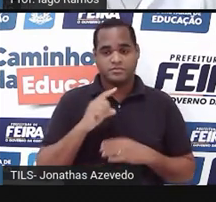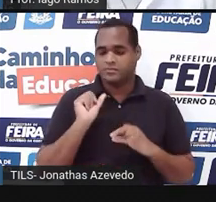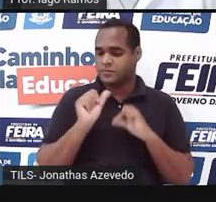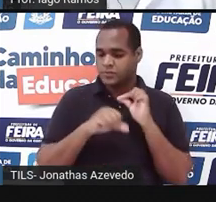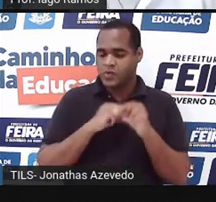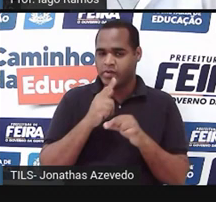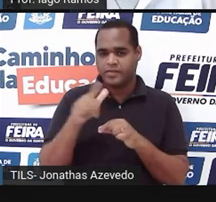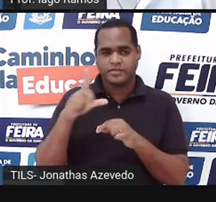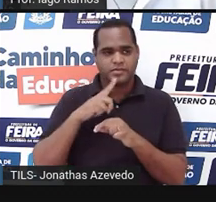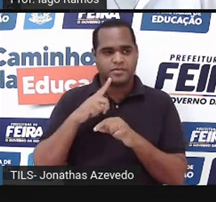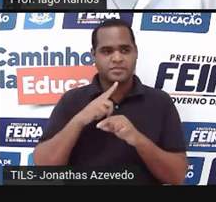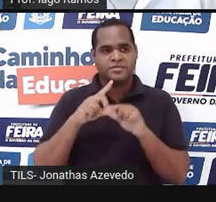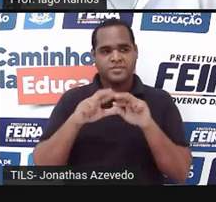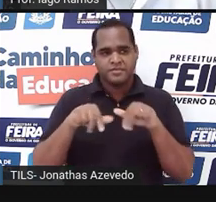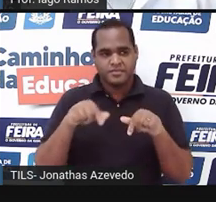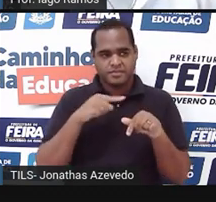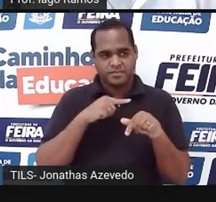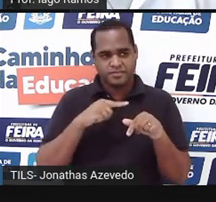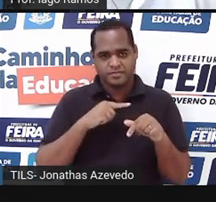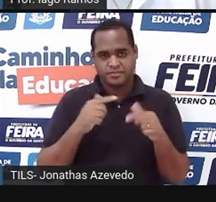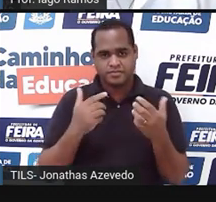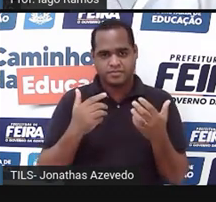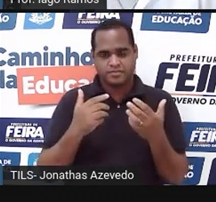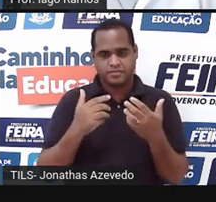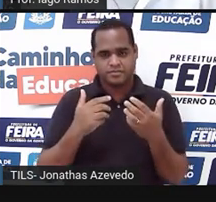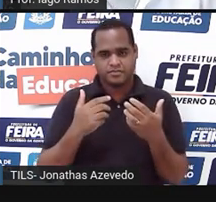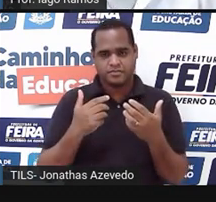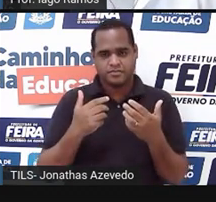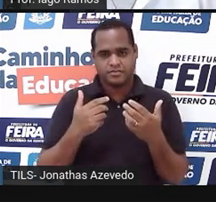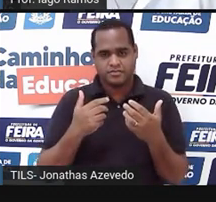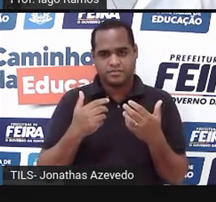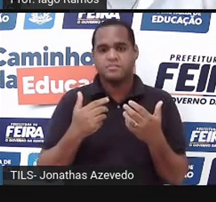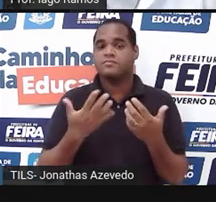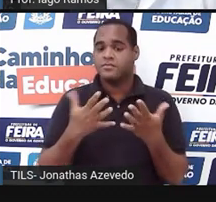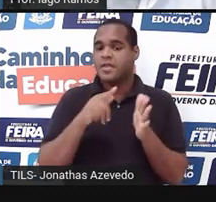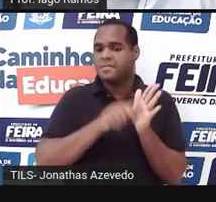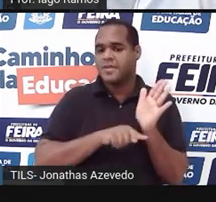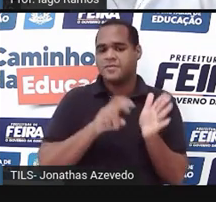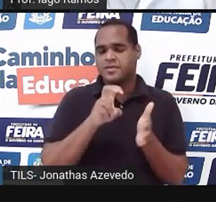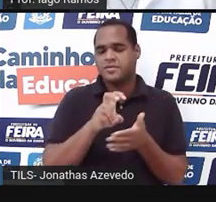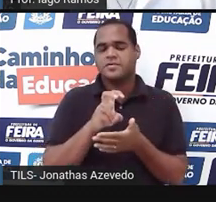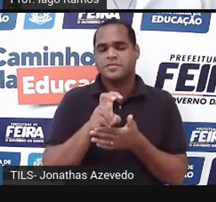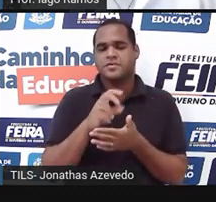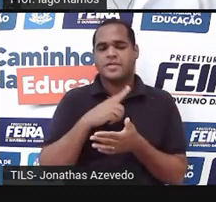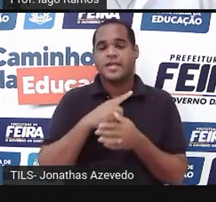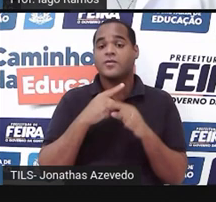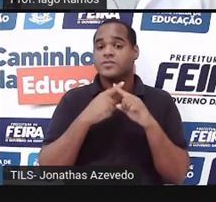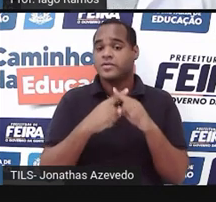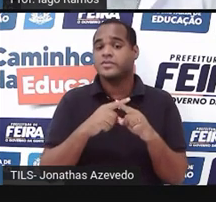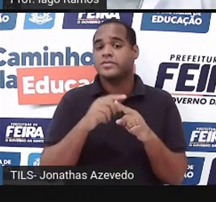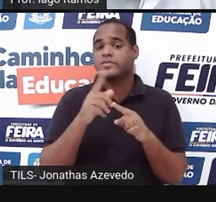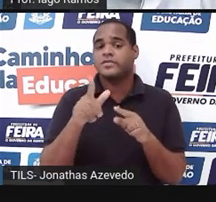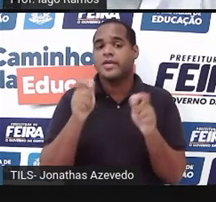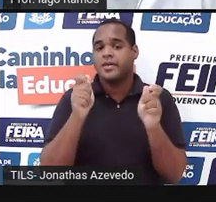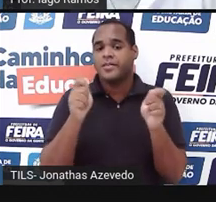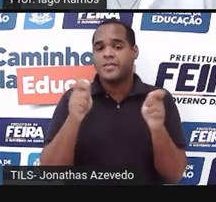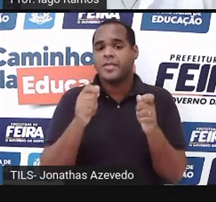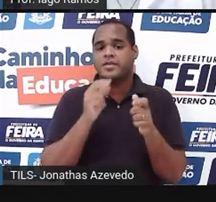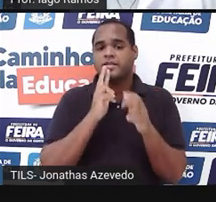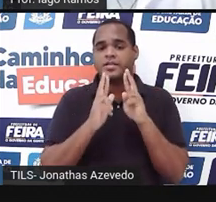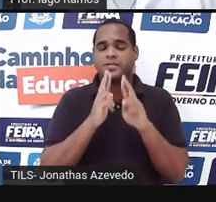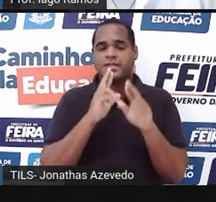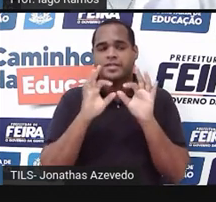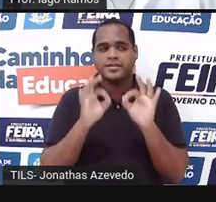né então menos 50 / 10 O resultado é menos cinco então o ex dessa equação a incógnita